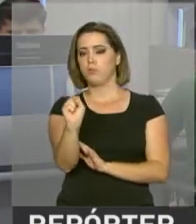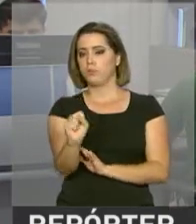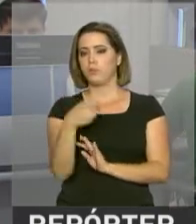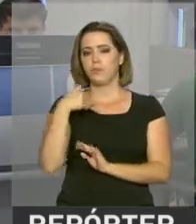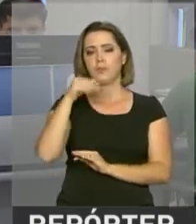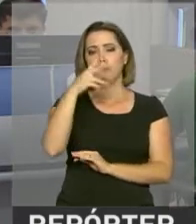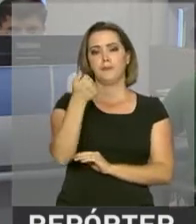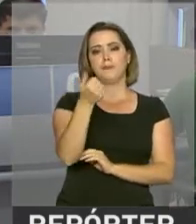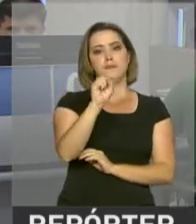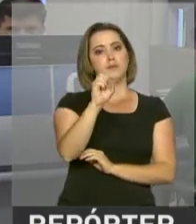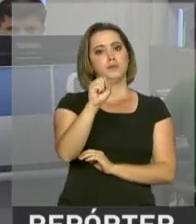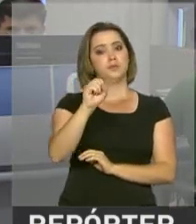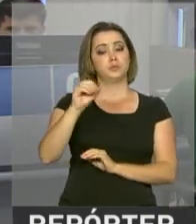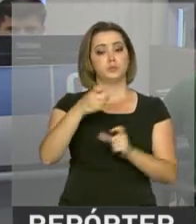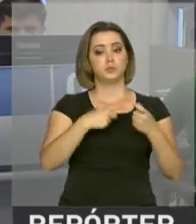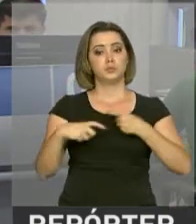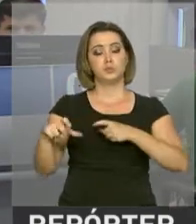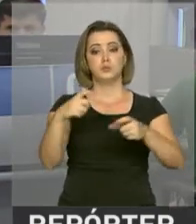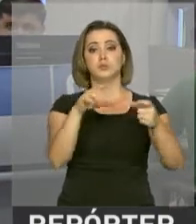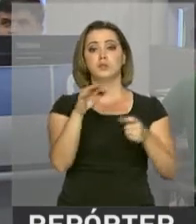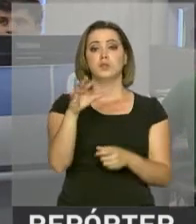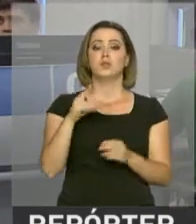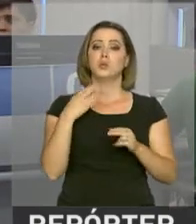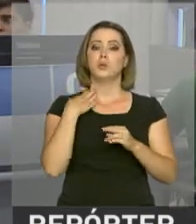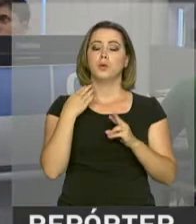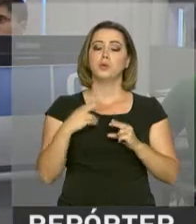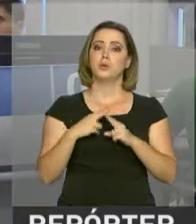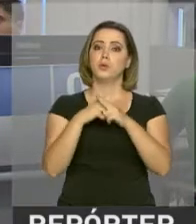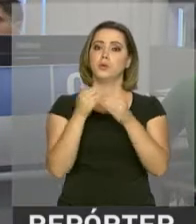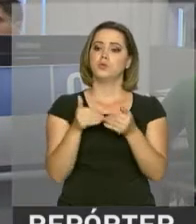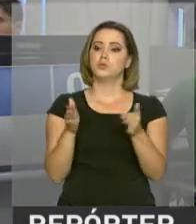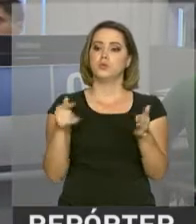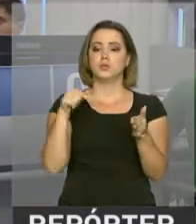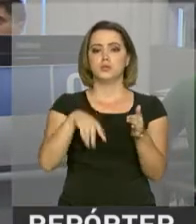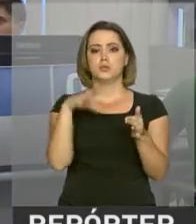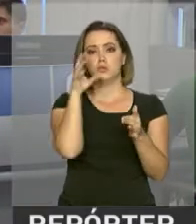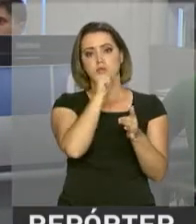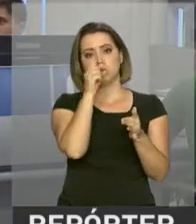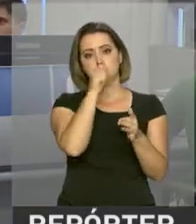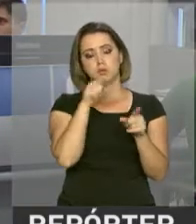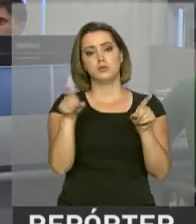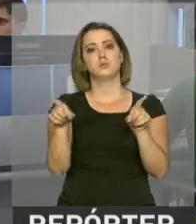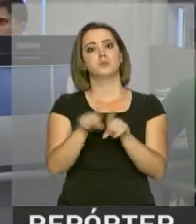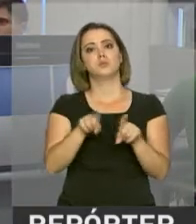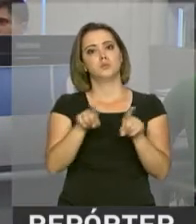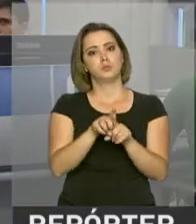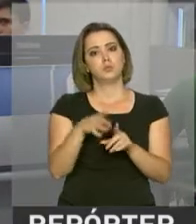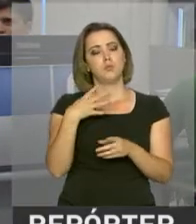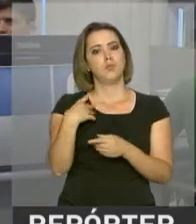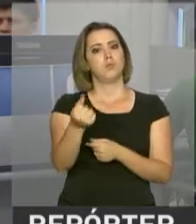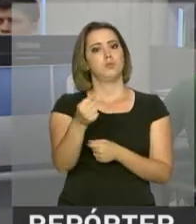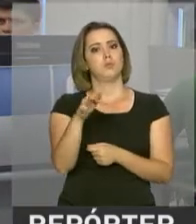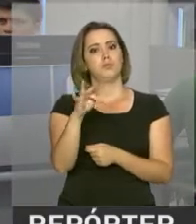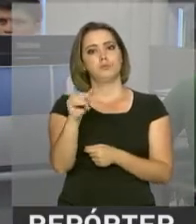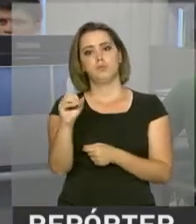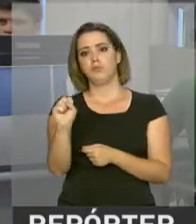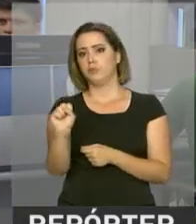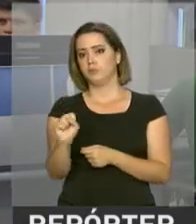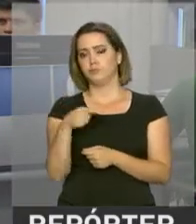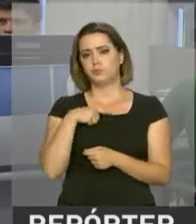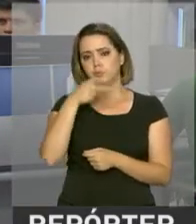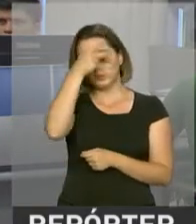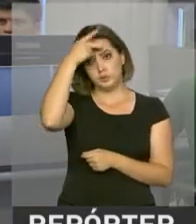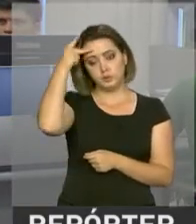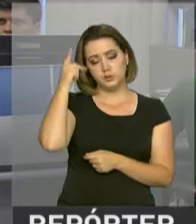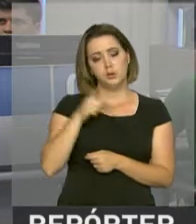800 agências da caixa econômica federal abriram neste sábado além do saque do fgts os trabalhadores